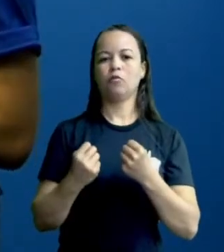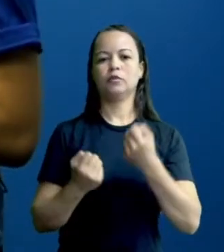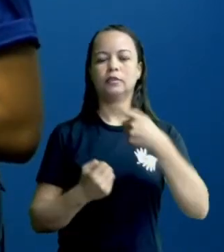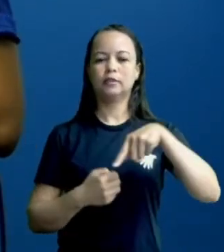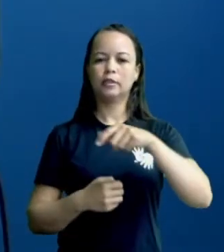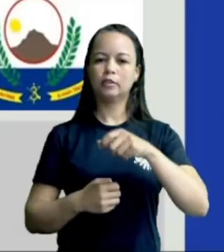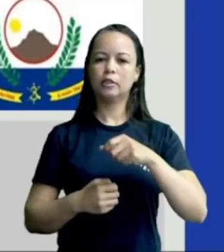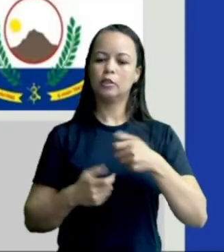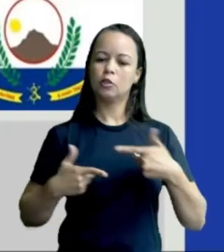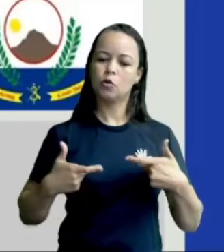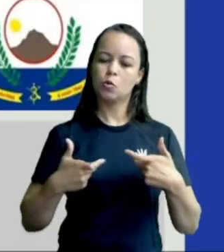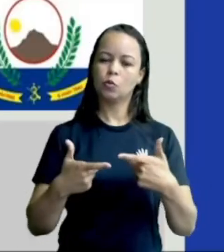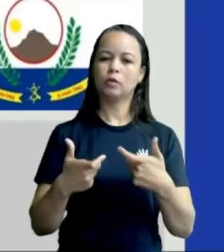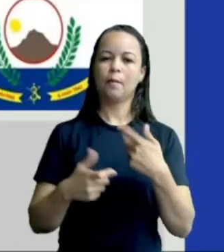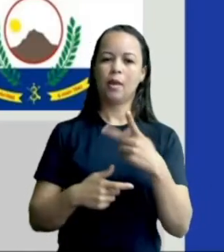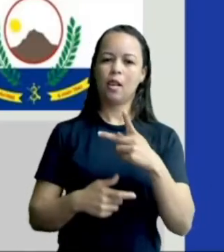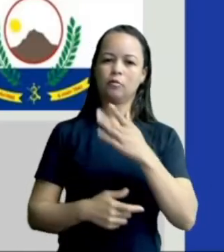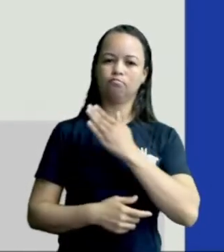sua pátria.